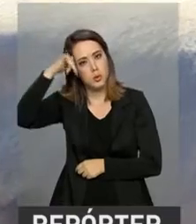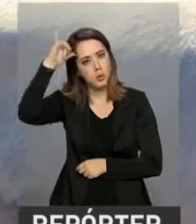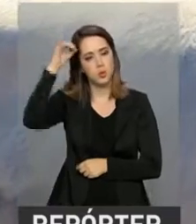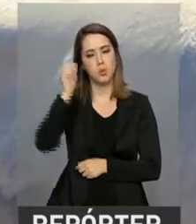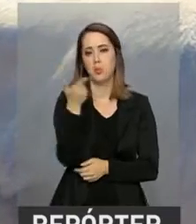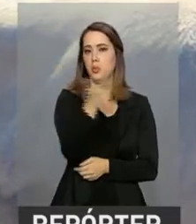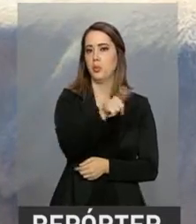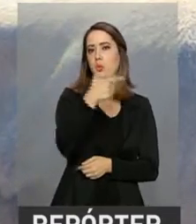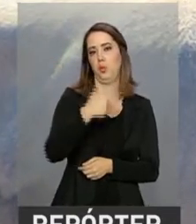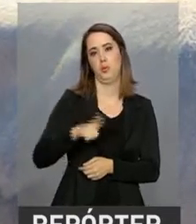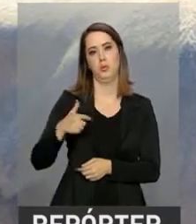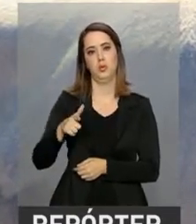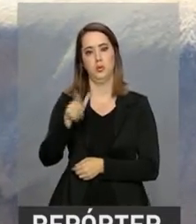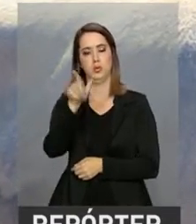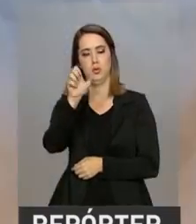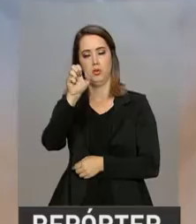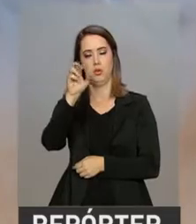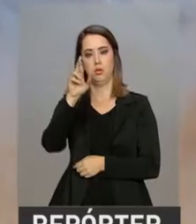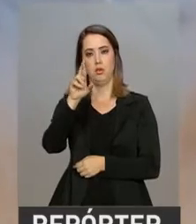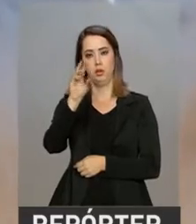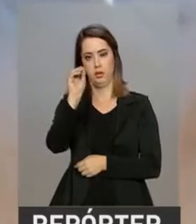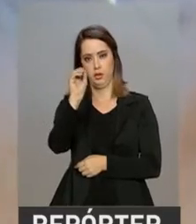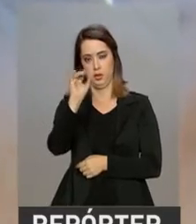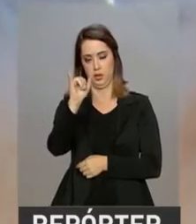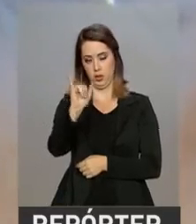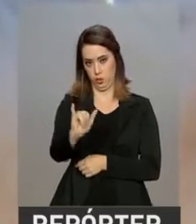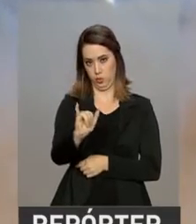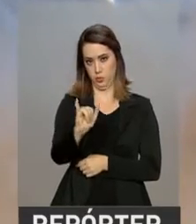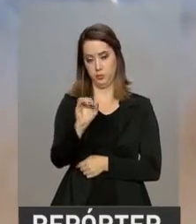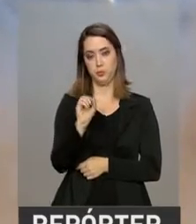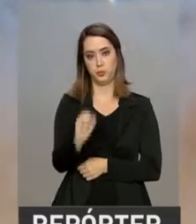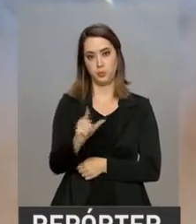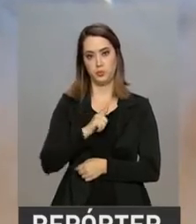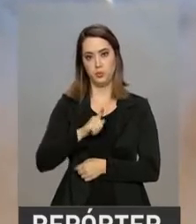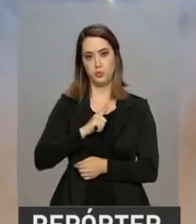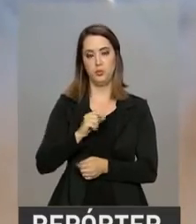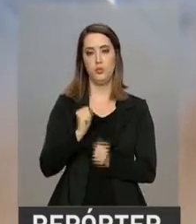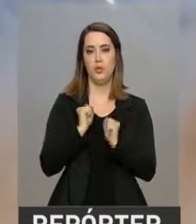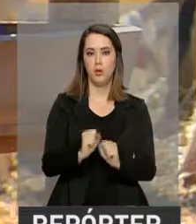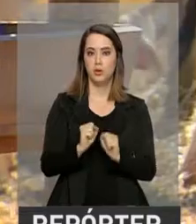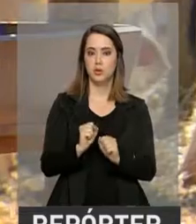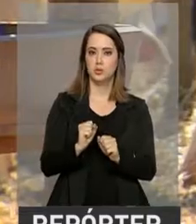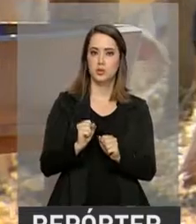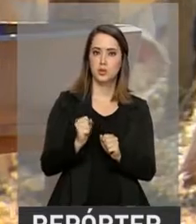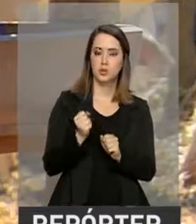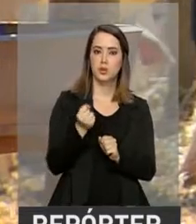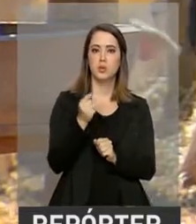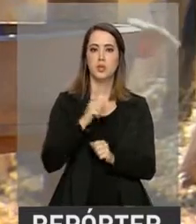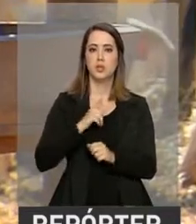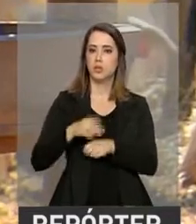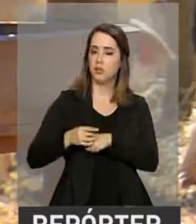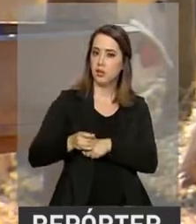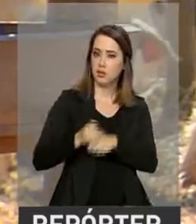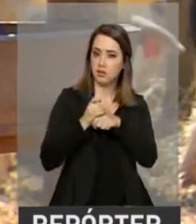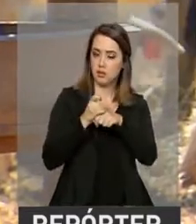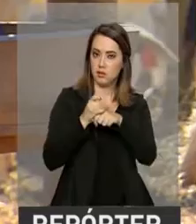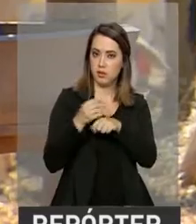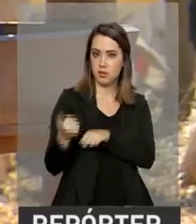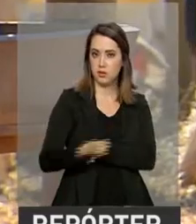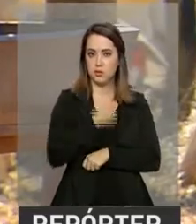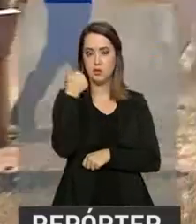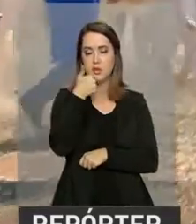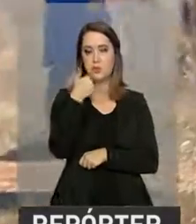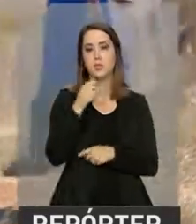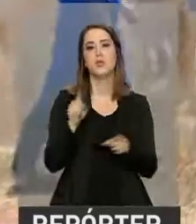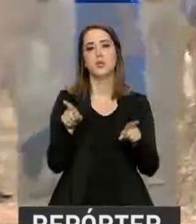outras raças bovinas outras espécies no nelore o foco é a produção produtividade de carne a qualidade da carne na carcaça